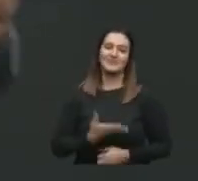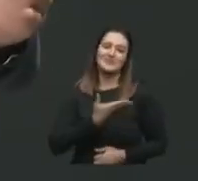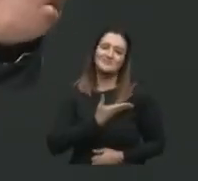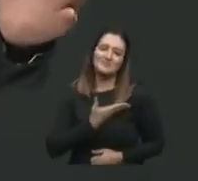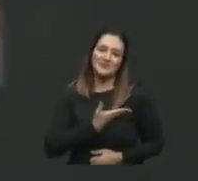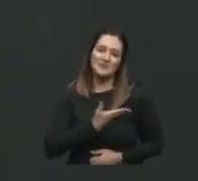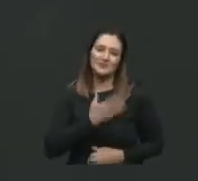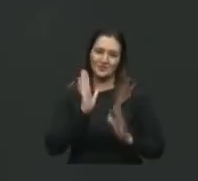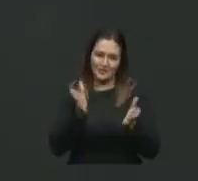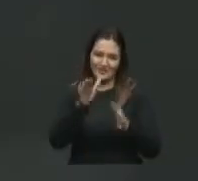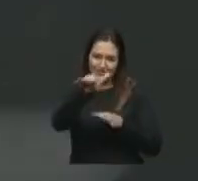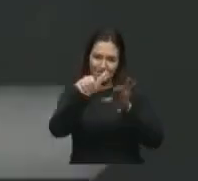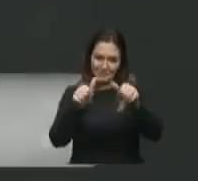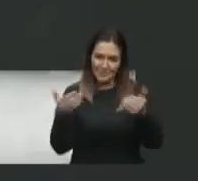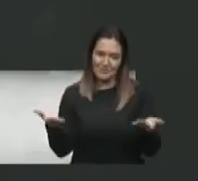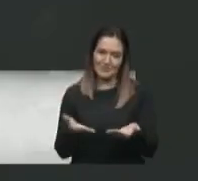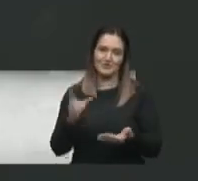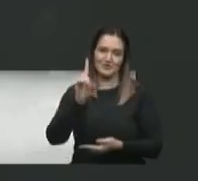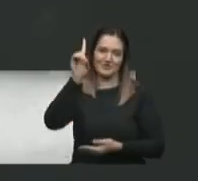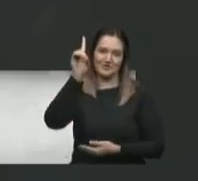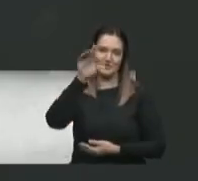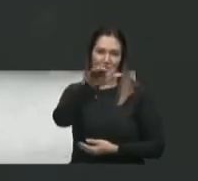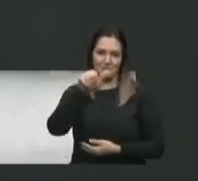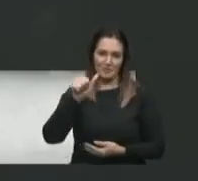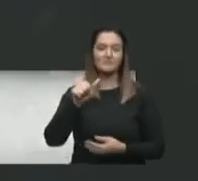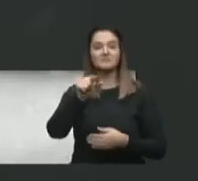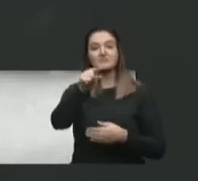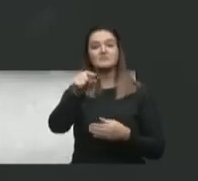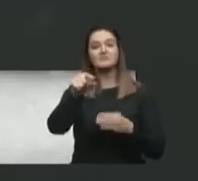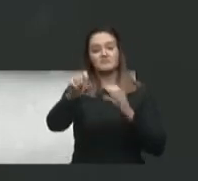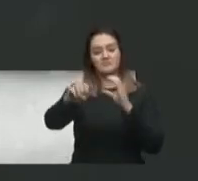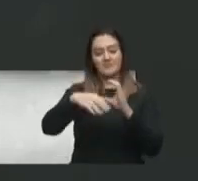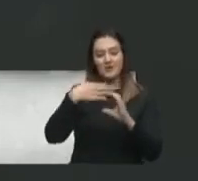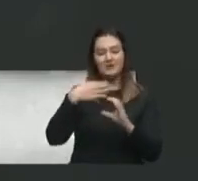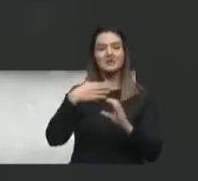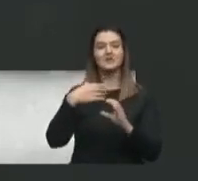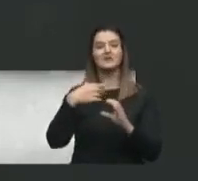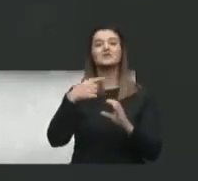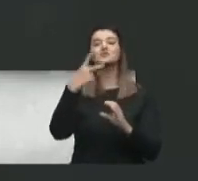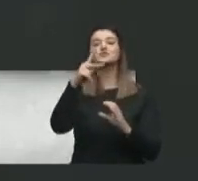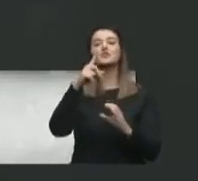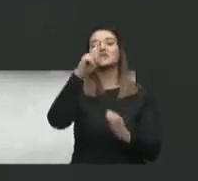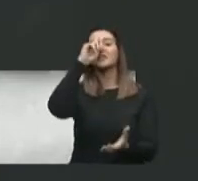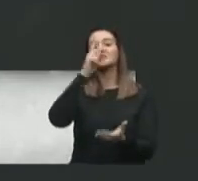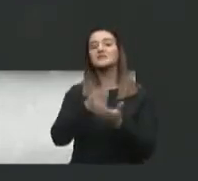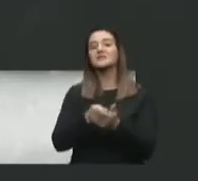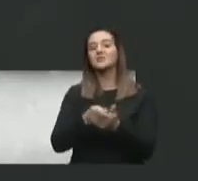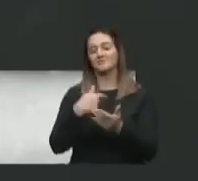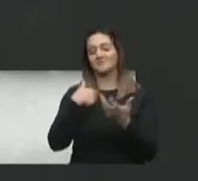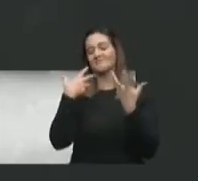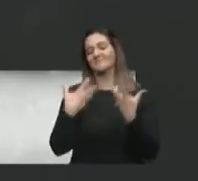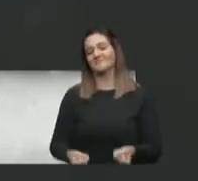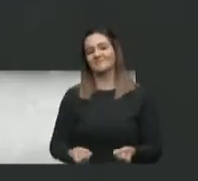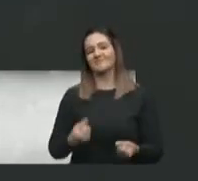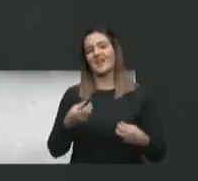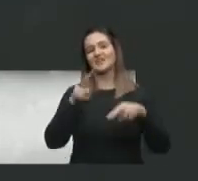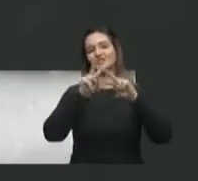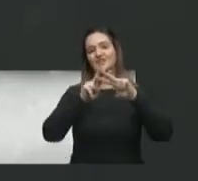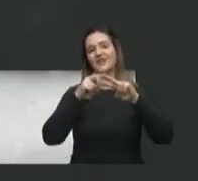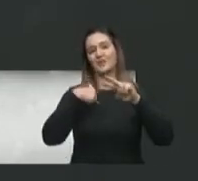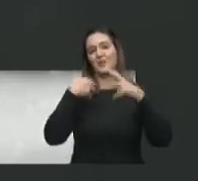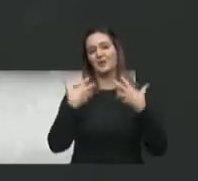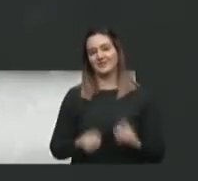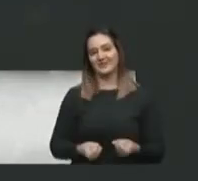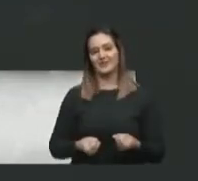já ouviu o chamado de Deus essa noite? Mande para cá a sua decisão dizendo, eu aceito. Hashtag eu aceito,